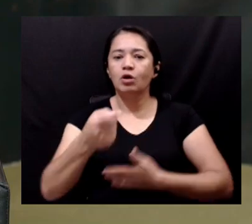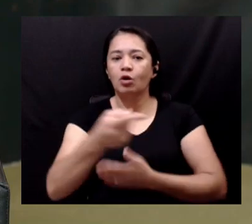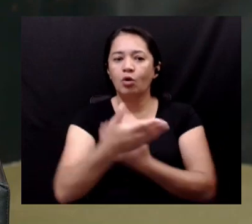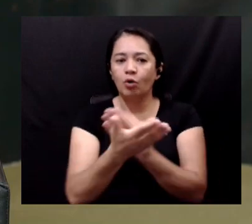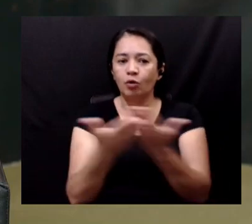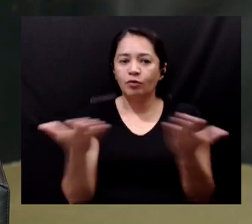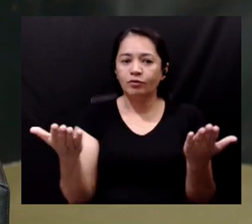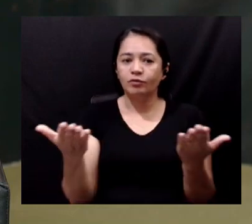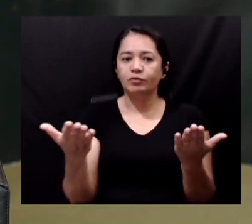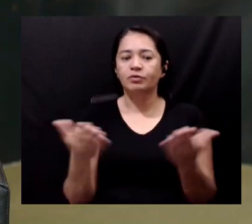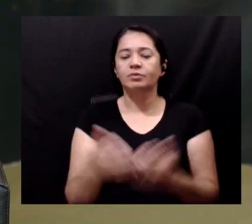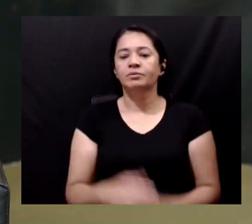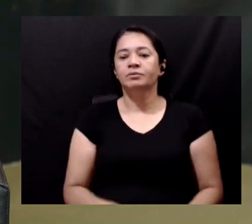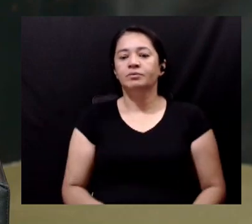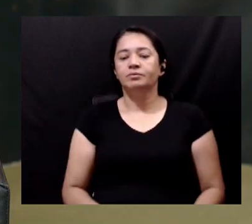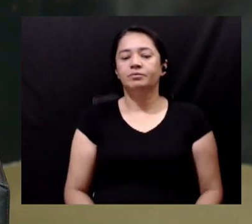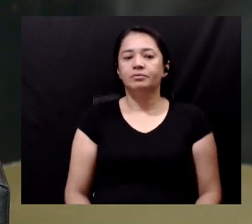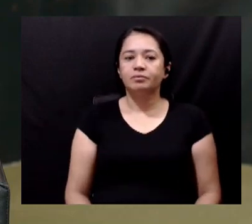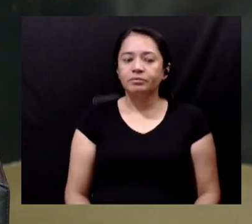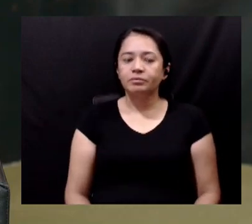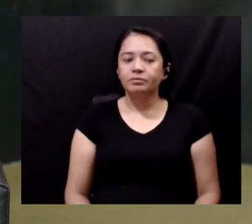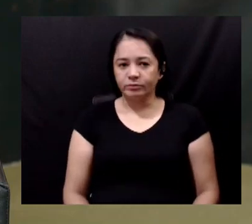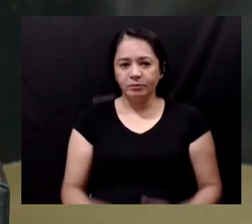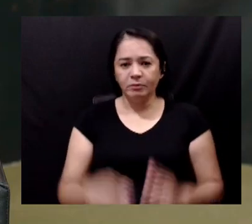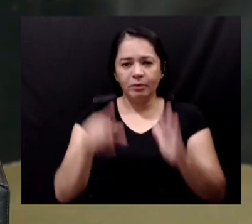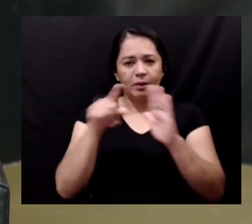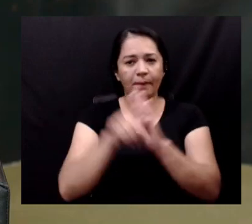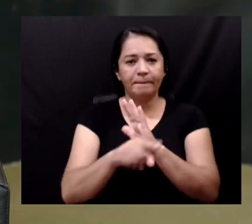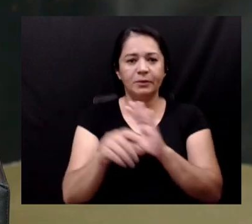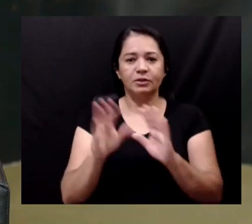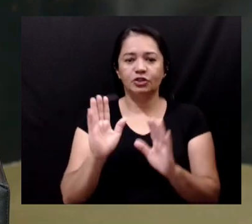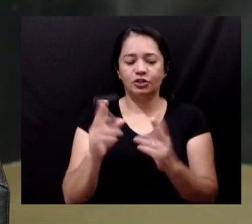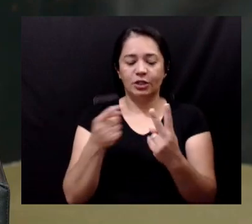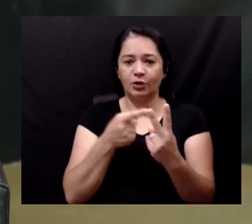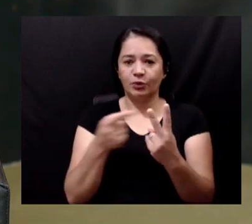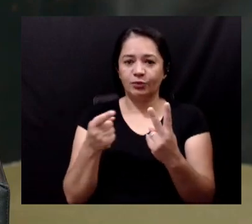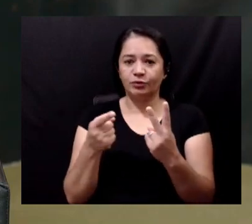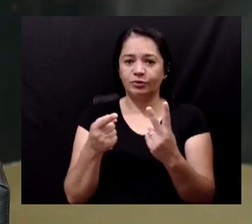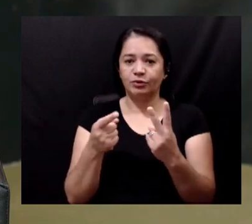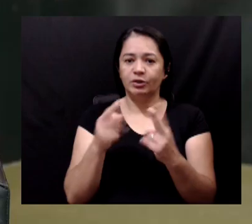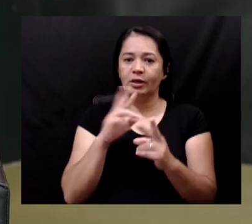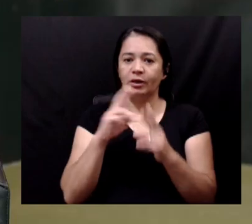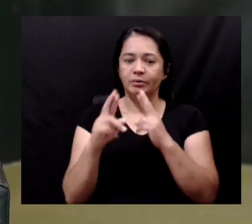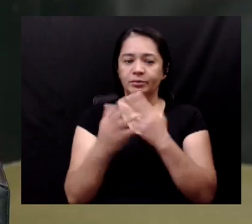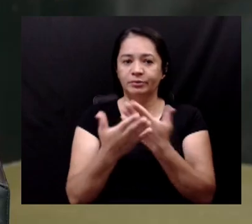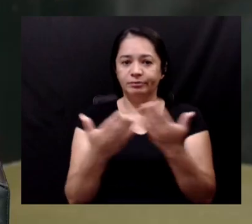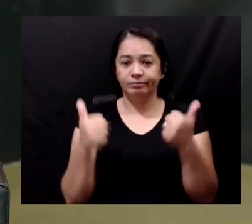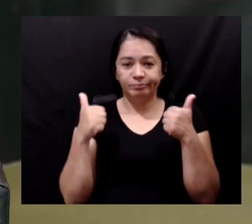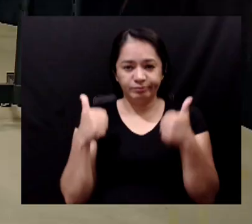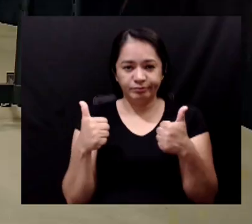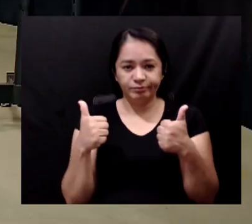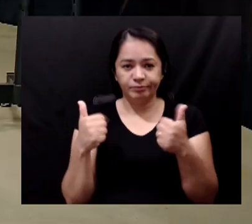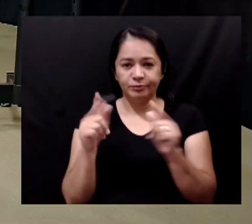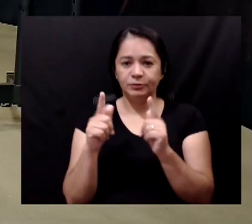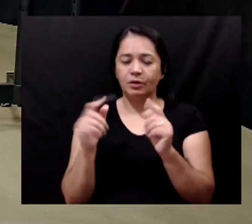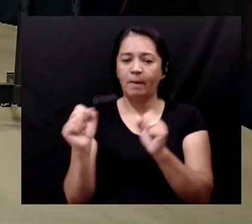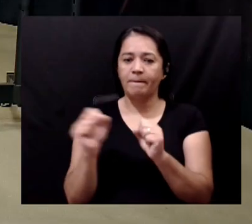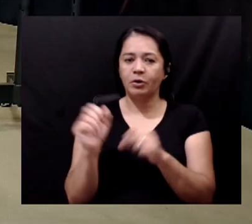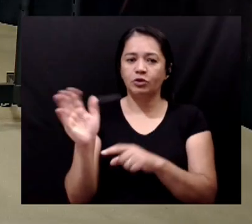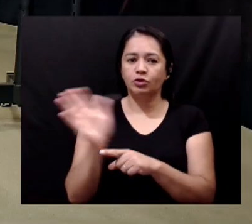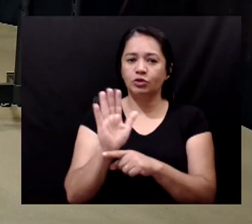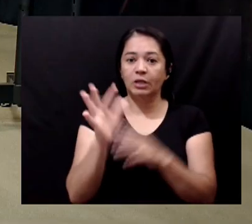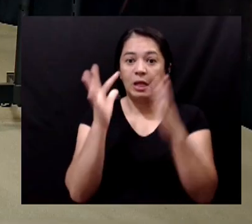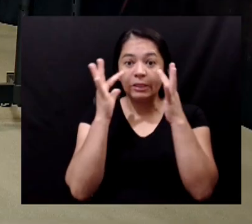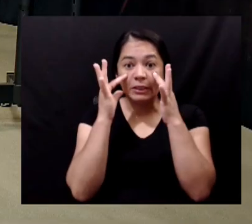telespectadores que estão mandando as perguntas, já já os nossos entrevistados começam a responder vocês, tá? Então, produção, pode soltar o vídeo, preste muita